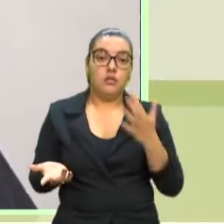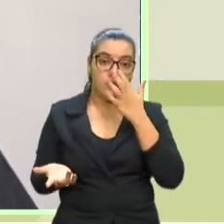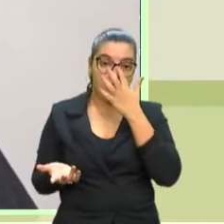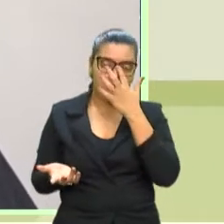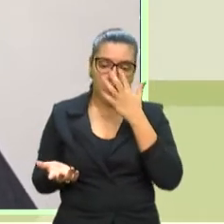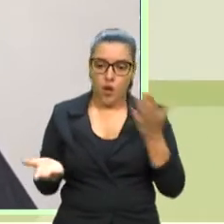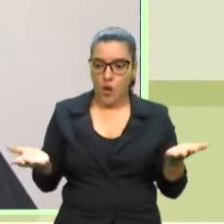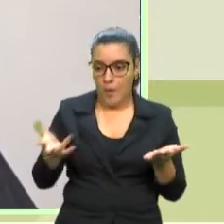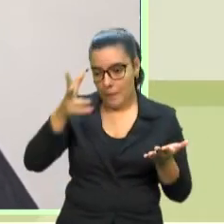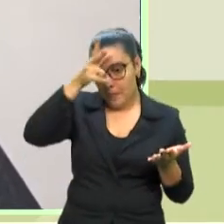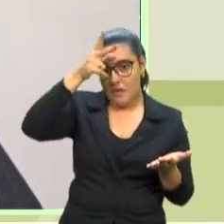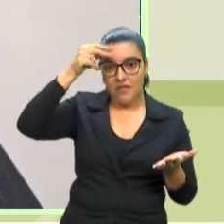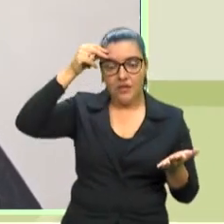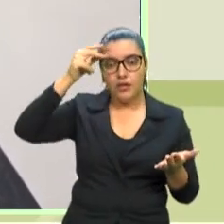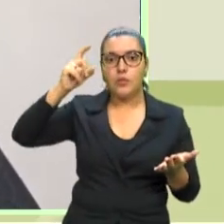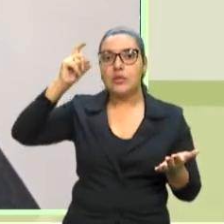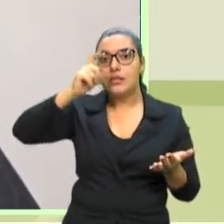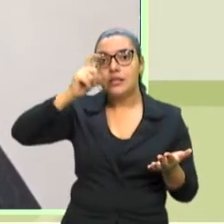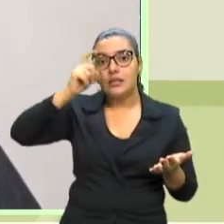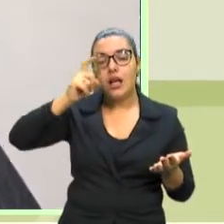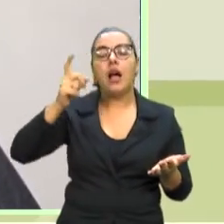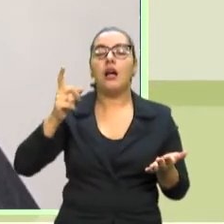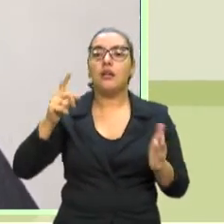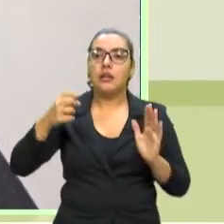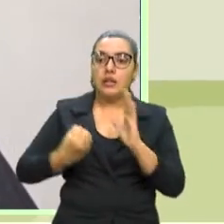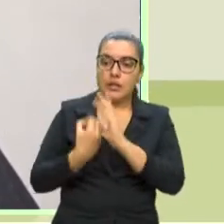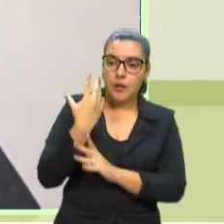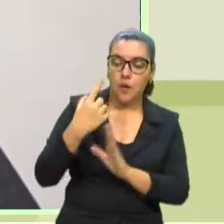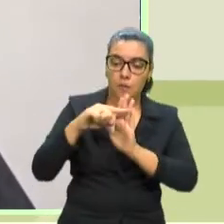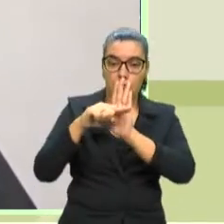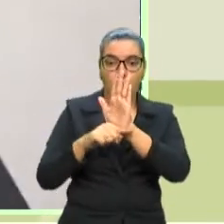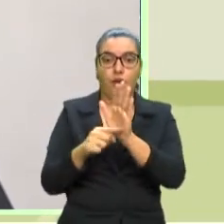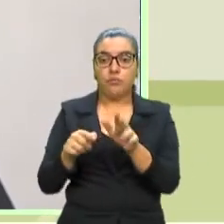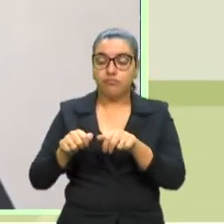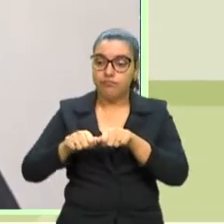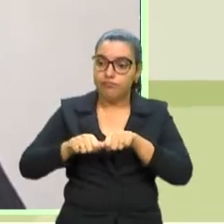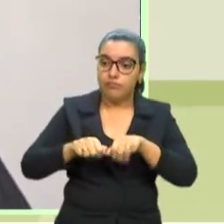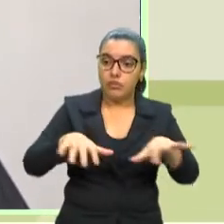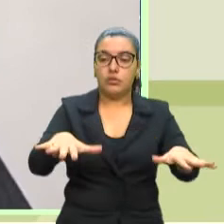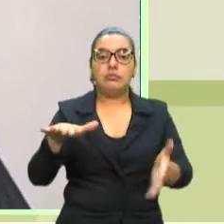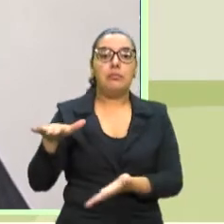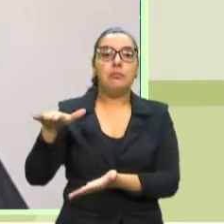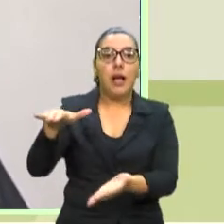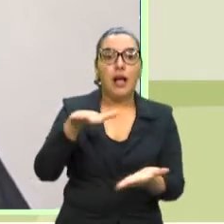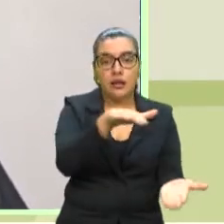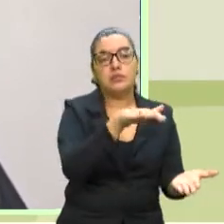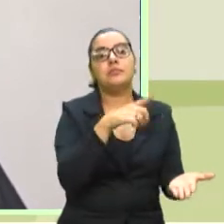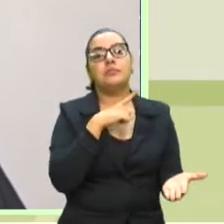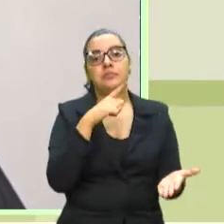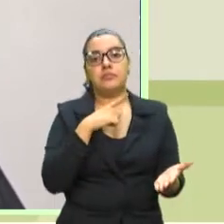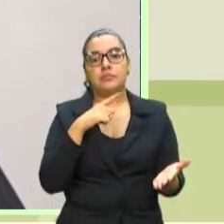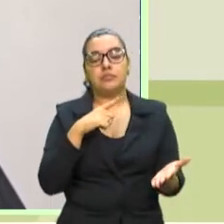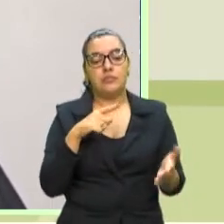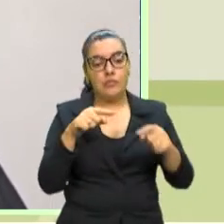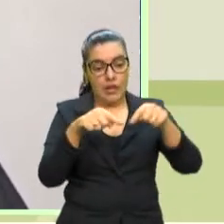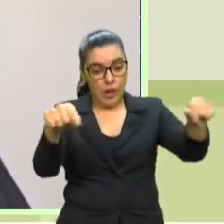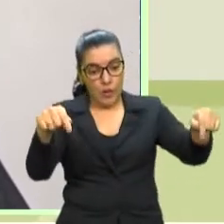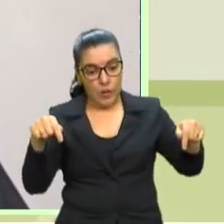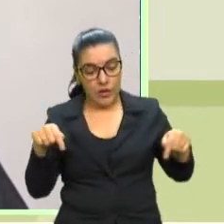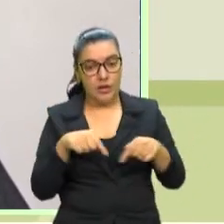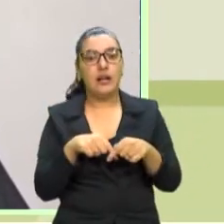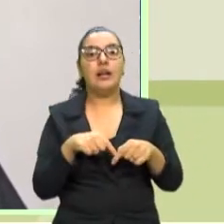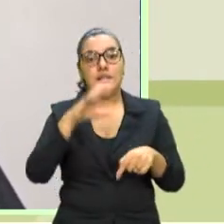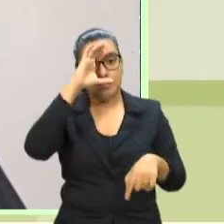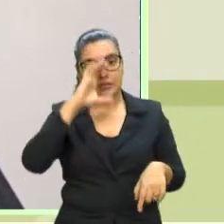esse programa e nós fizemos a distribuição. Temos o espaço de higiene cidadã, temos o